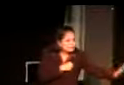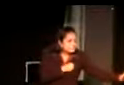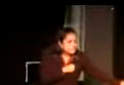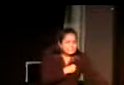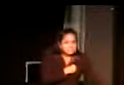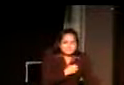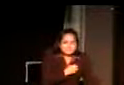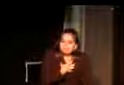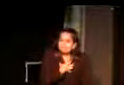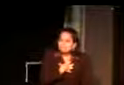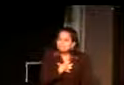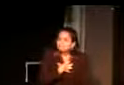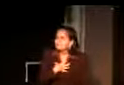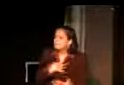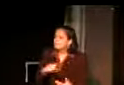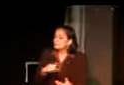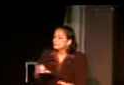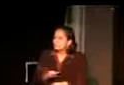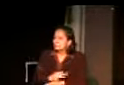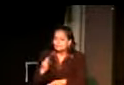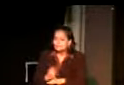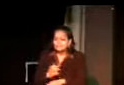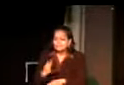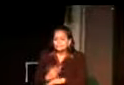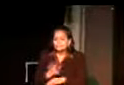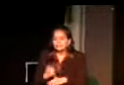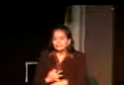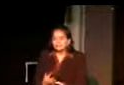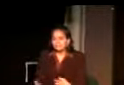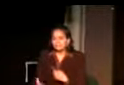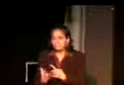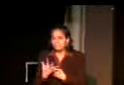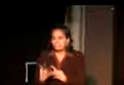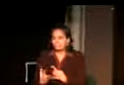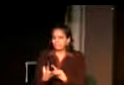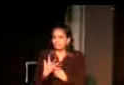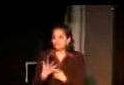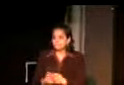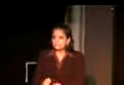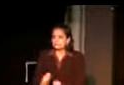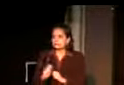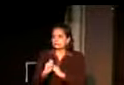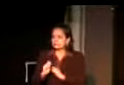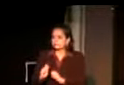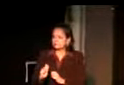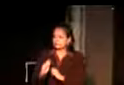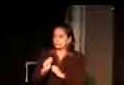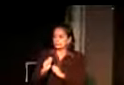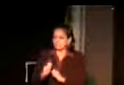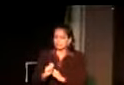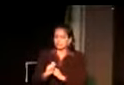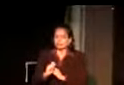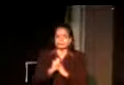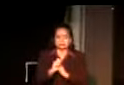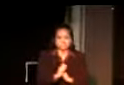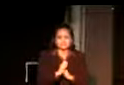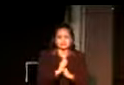homens sofreu também a força da influência das Tentações do diabo